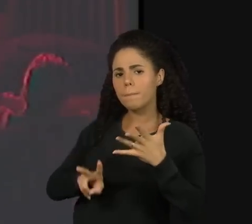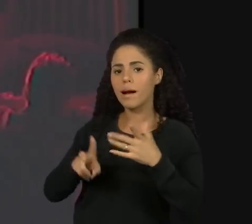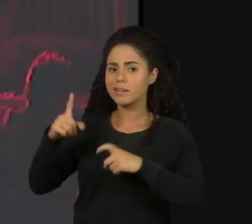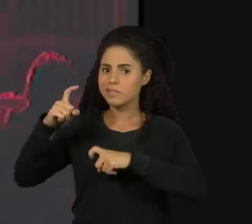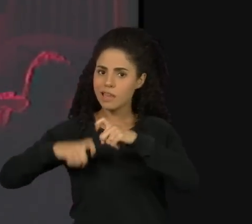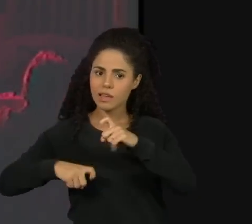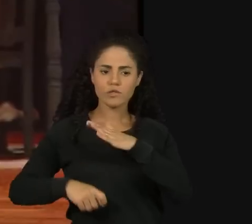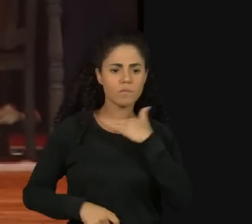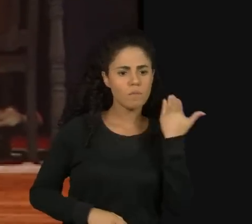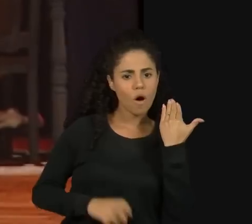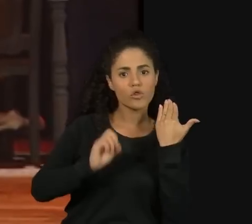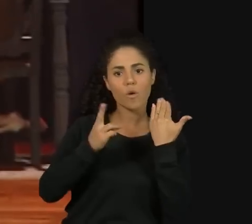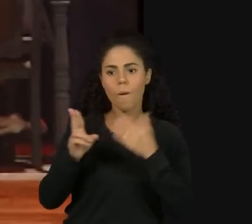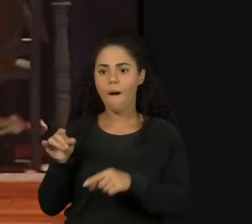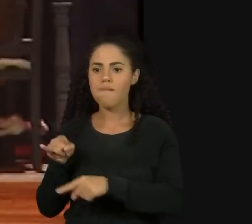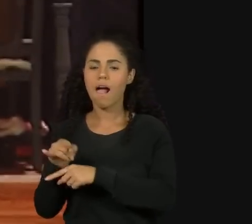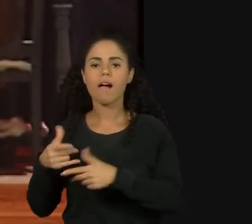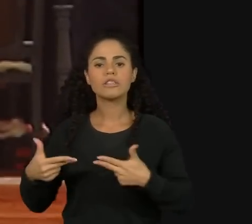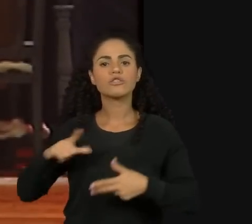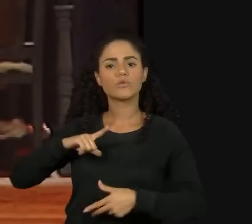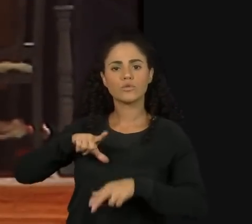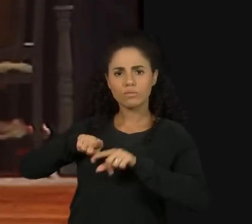a morte ou a traição.